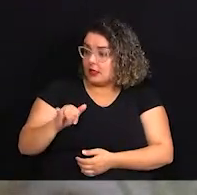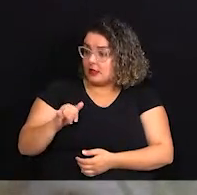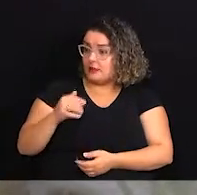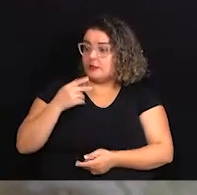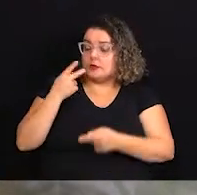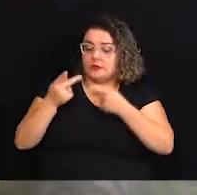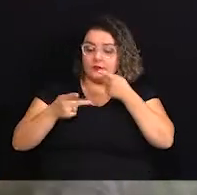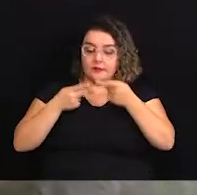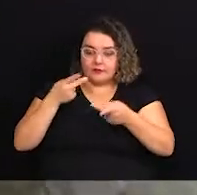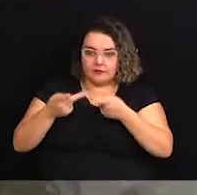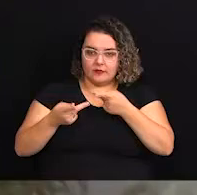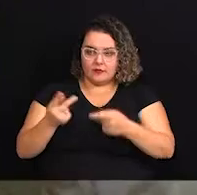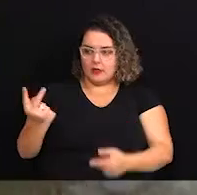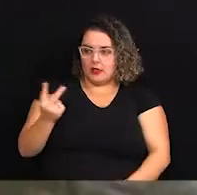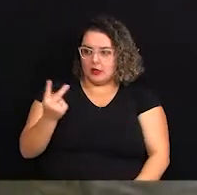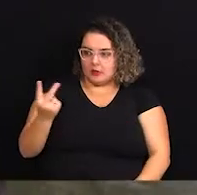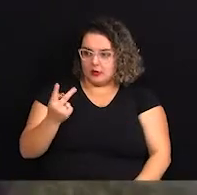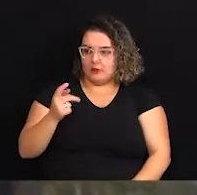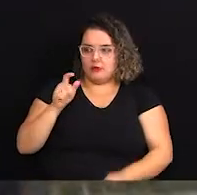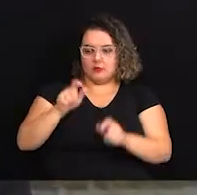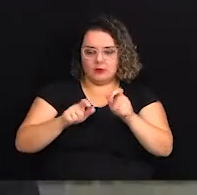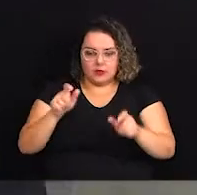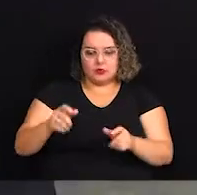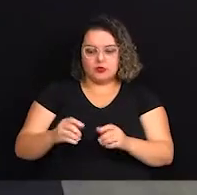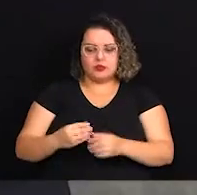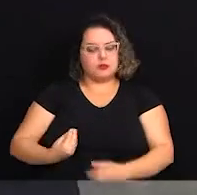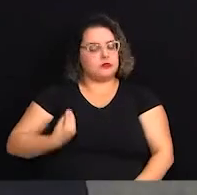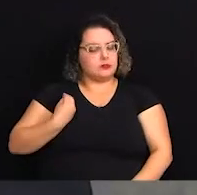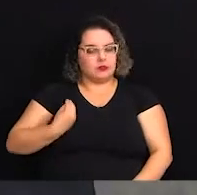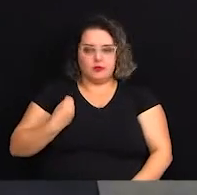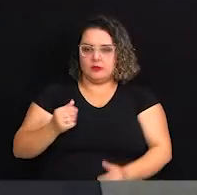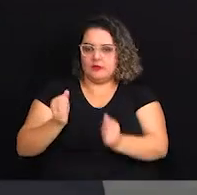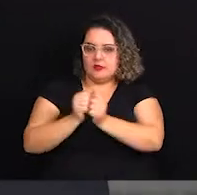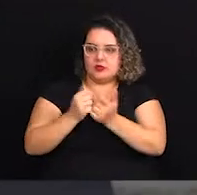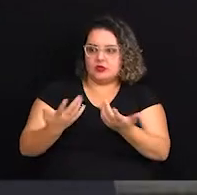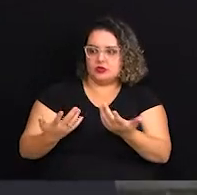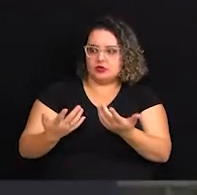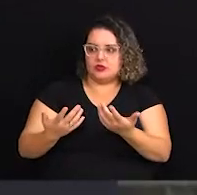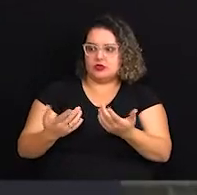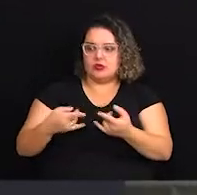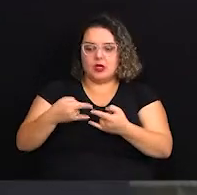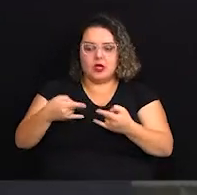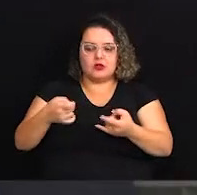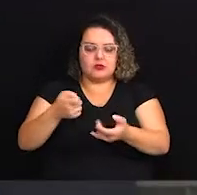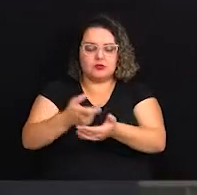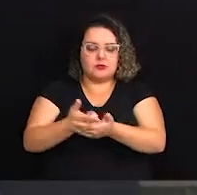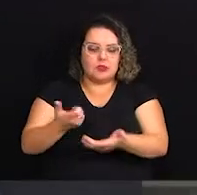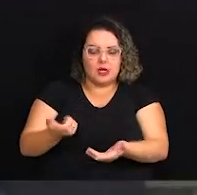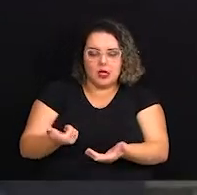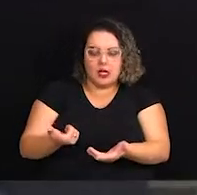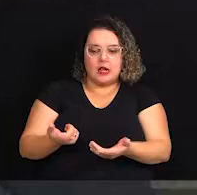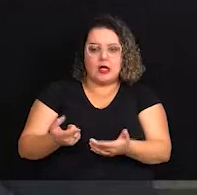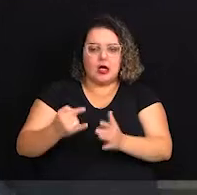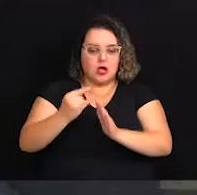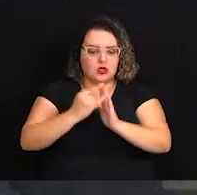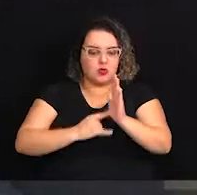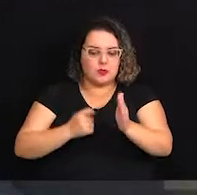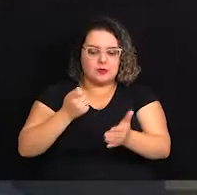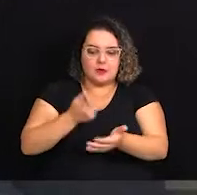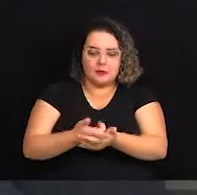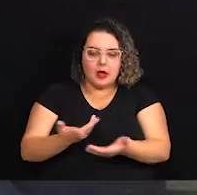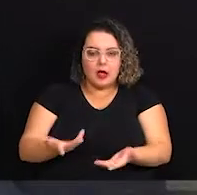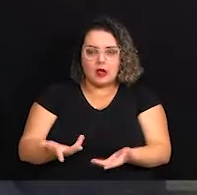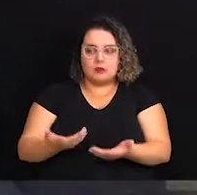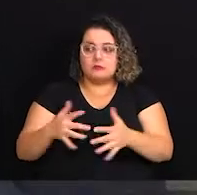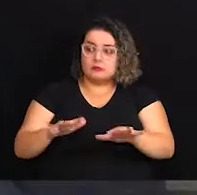gente vai focar em casais, pessoas que vivem junto, dividem suas contas. Às vezes, como você falou, pode